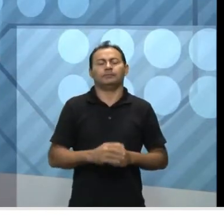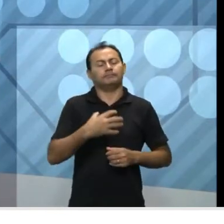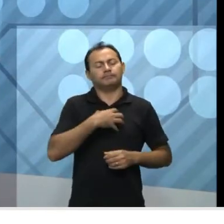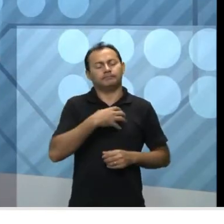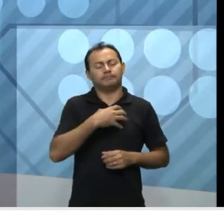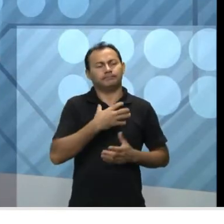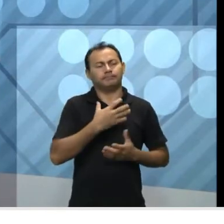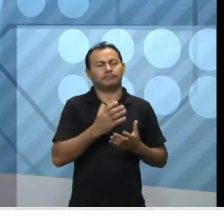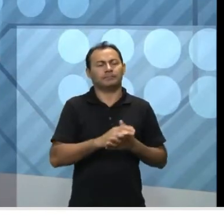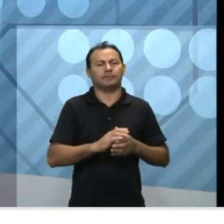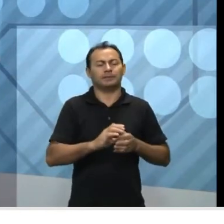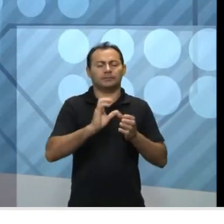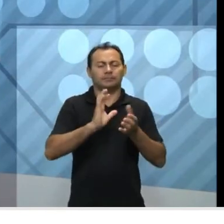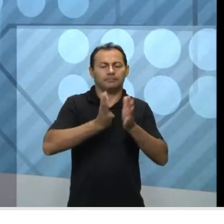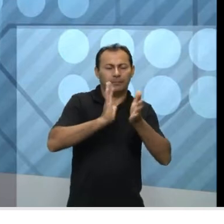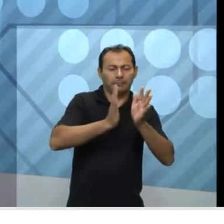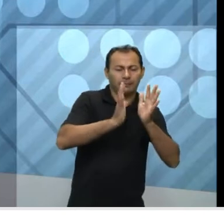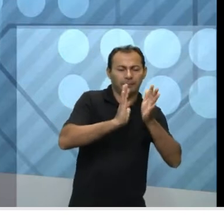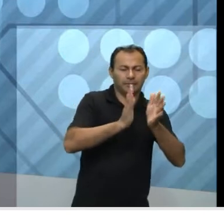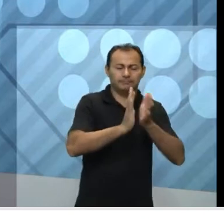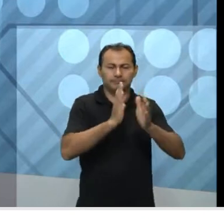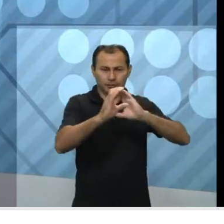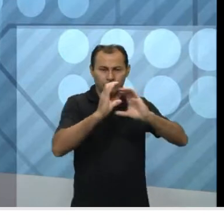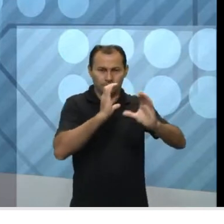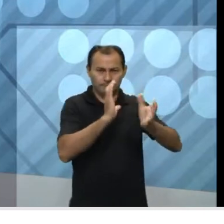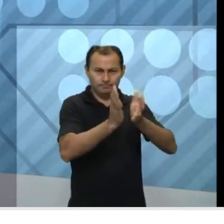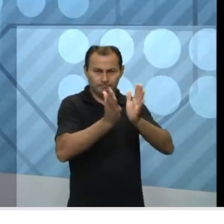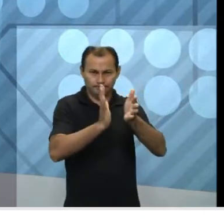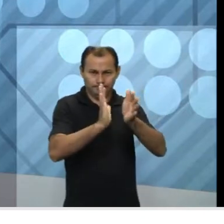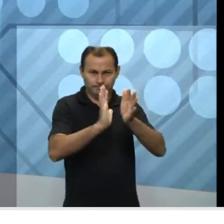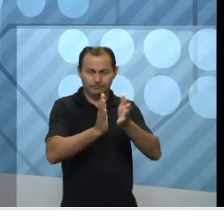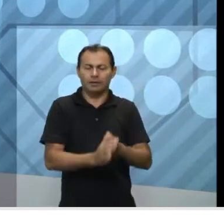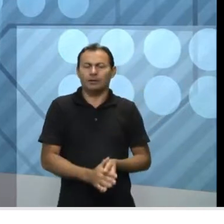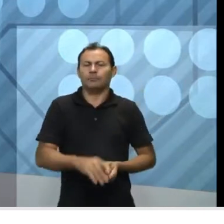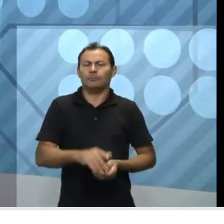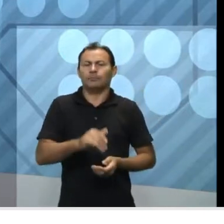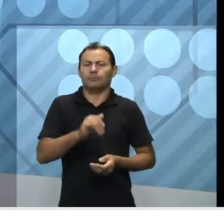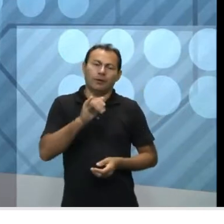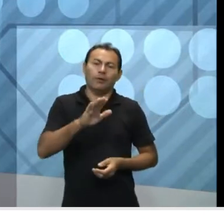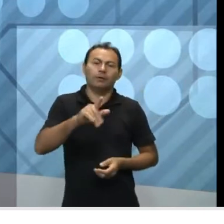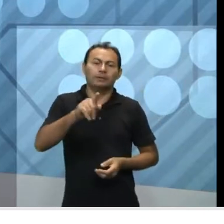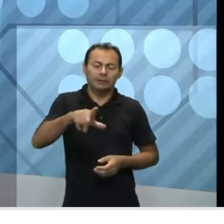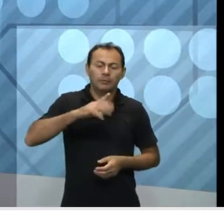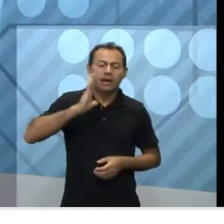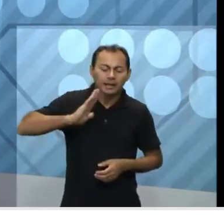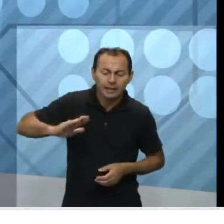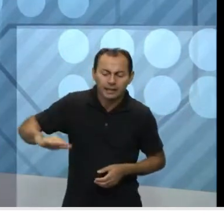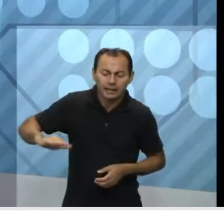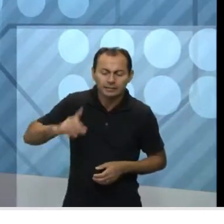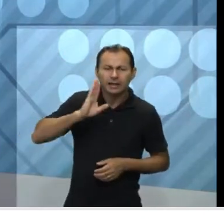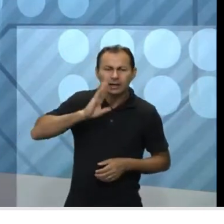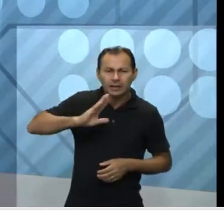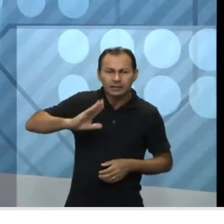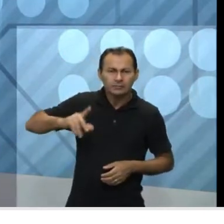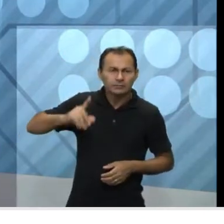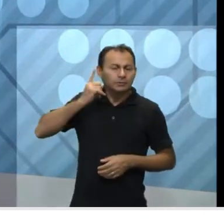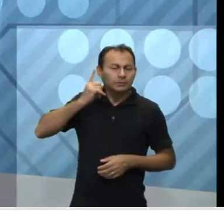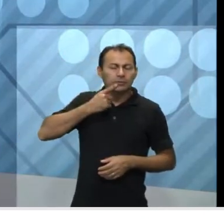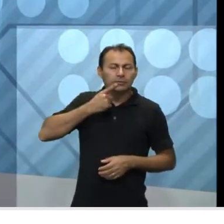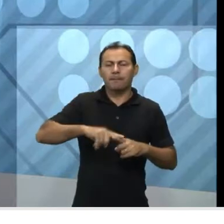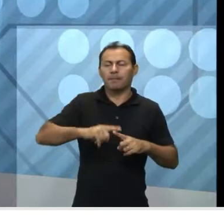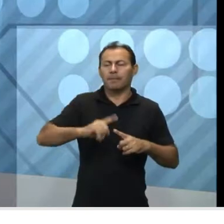sinalizar, certo? Então, se você pega uma criança surda que teve o diagnóstico da perda auditiva, mas não ocorre a